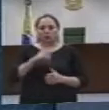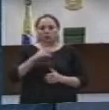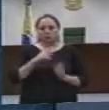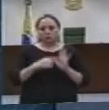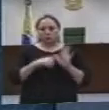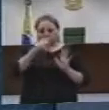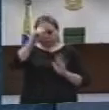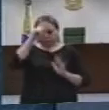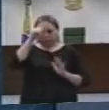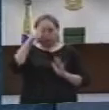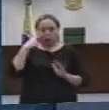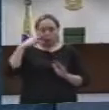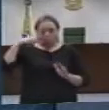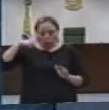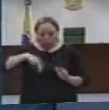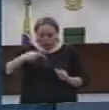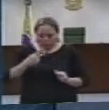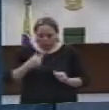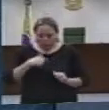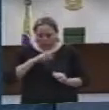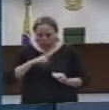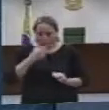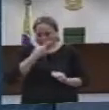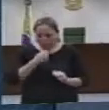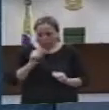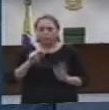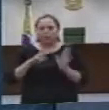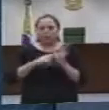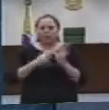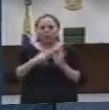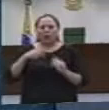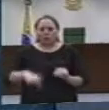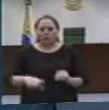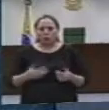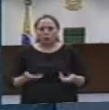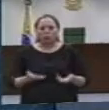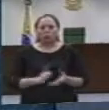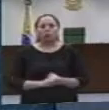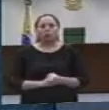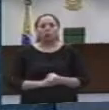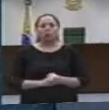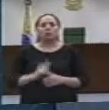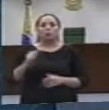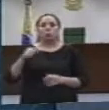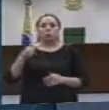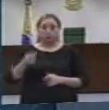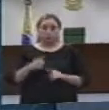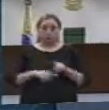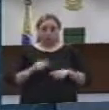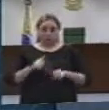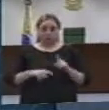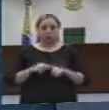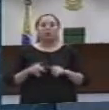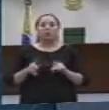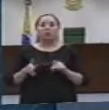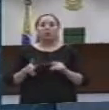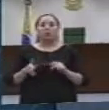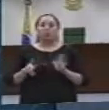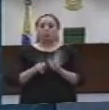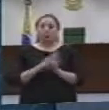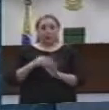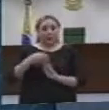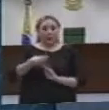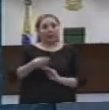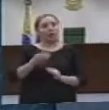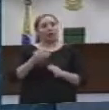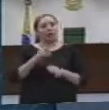selo para o celular congenital e o outro não estudo material é submetido aos professores da